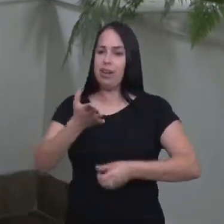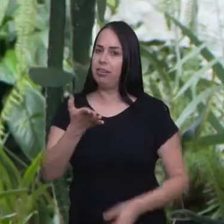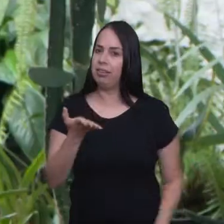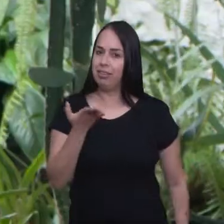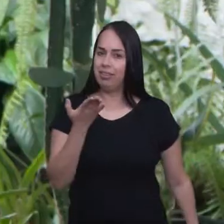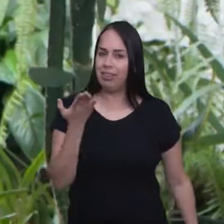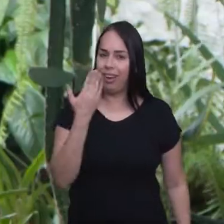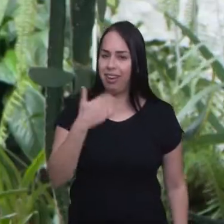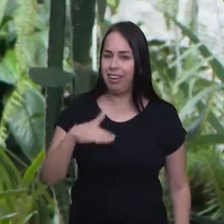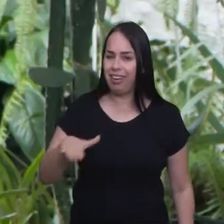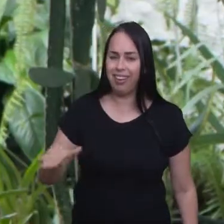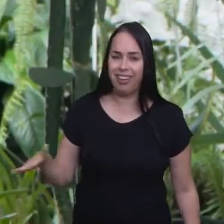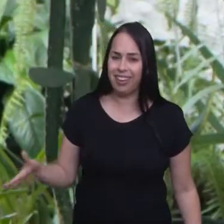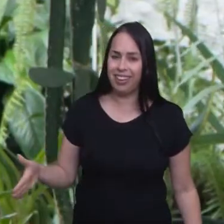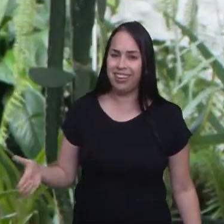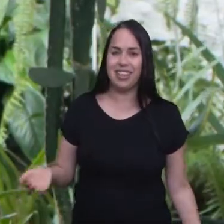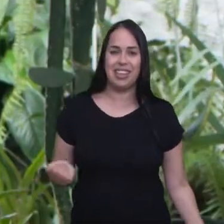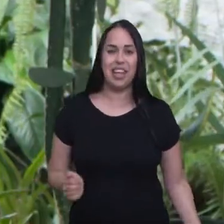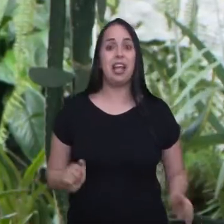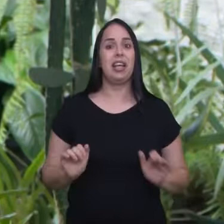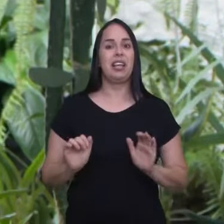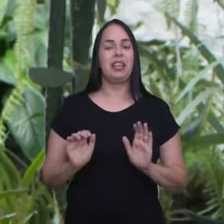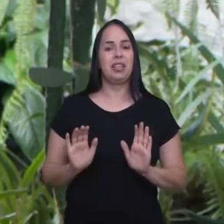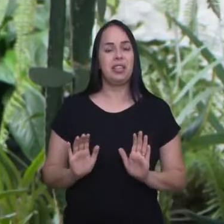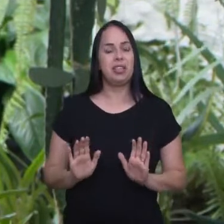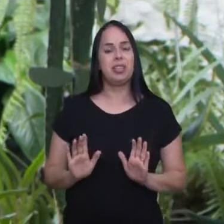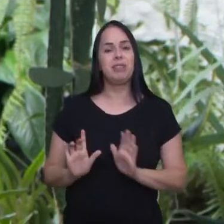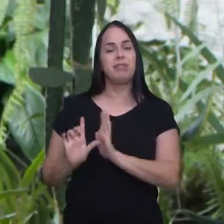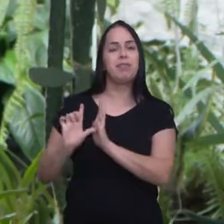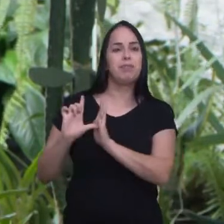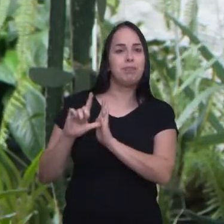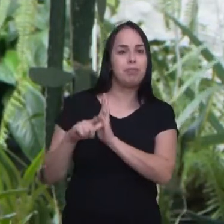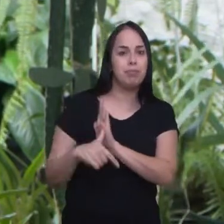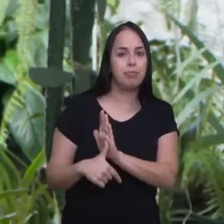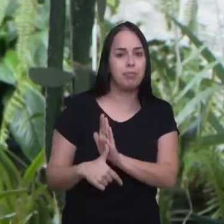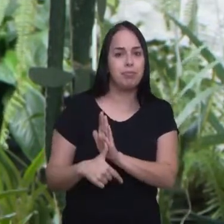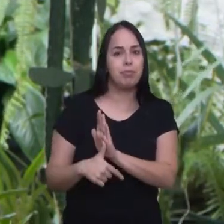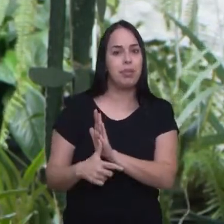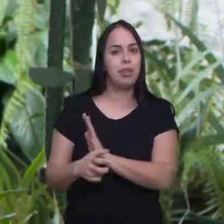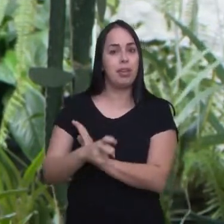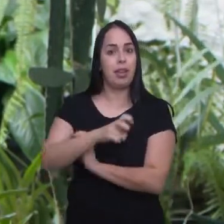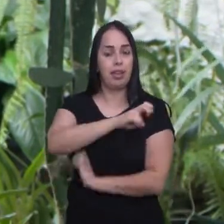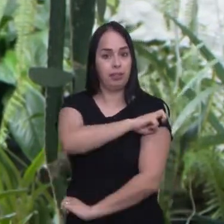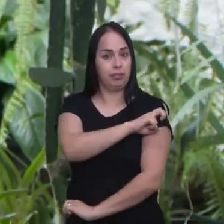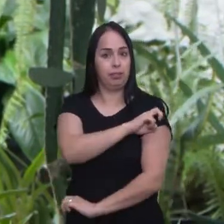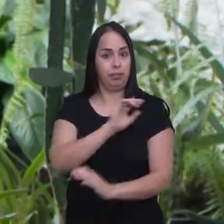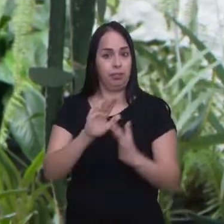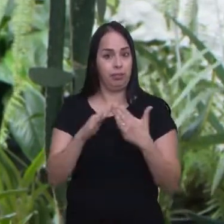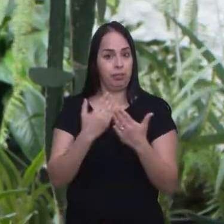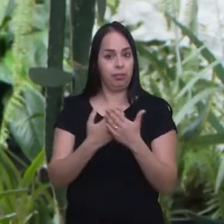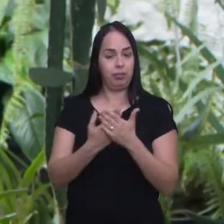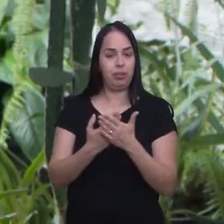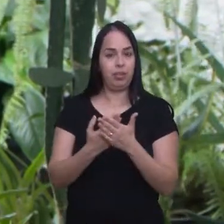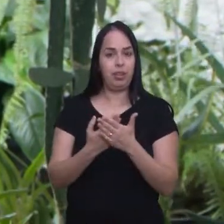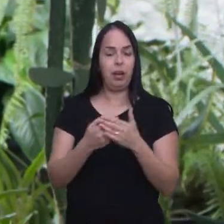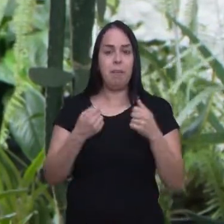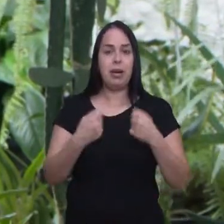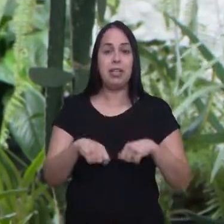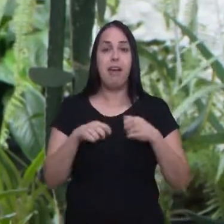viu. Aí o que aconteceu? Quando nós entramos na 5ª série, a gente tinha que fazer